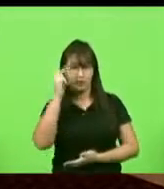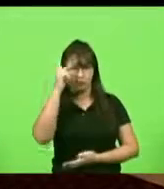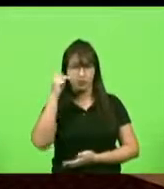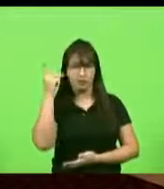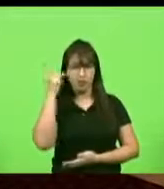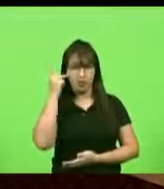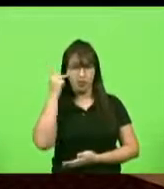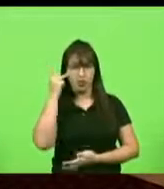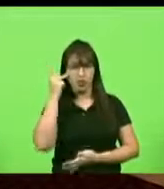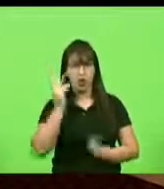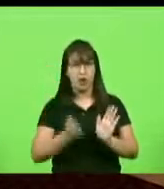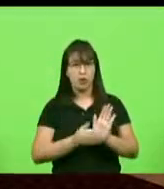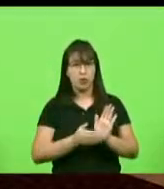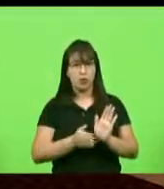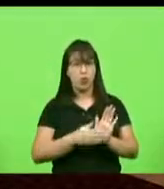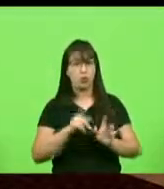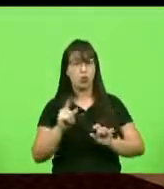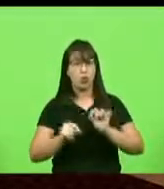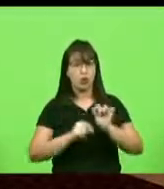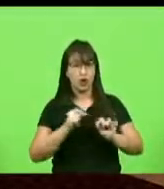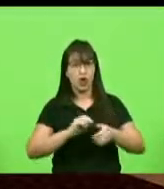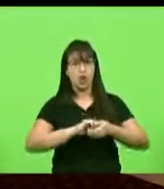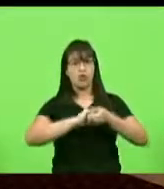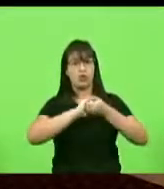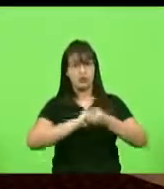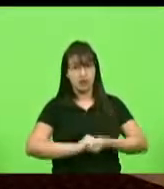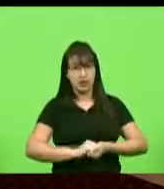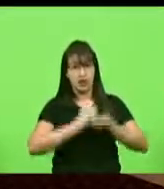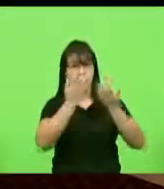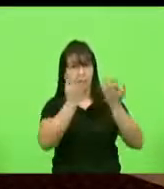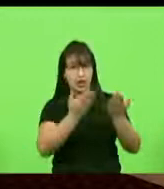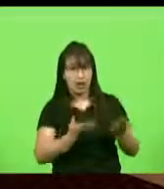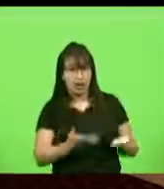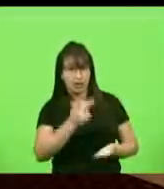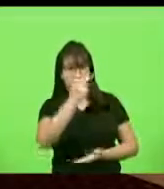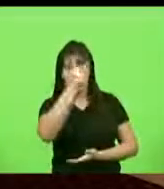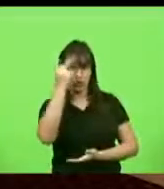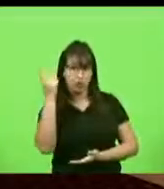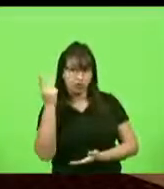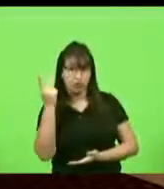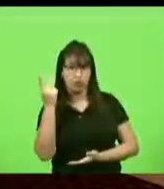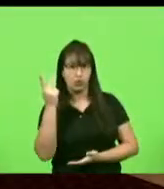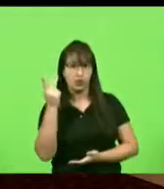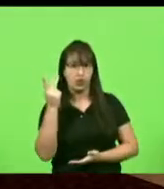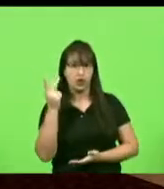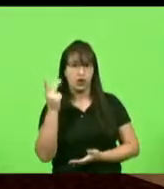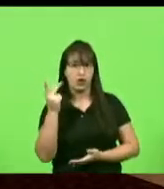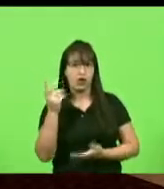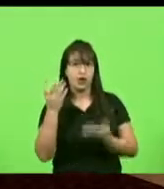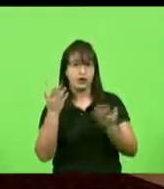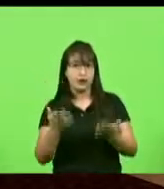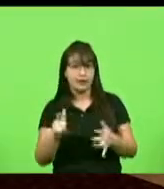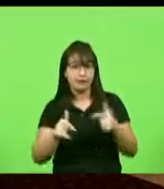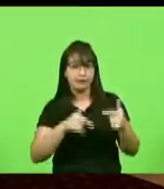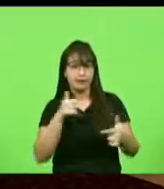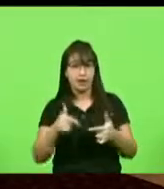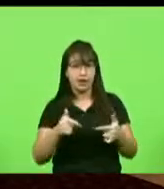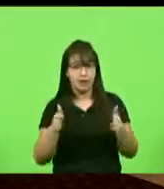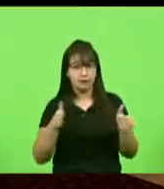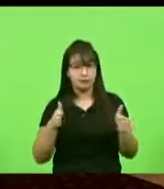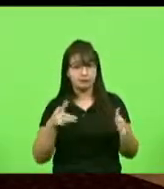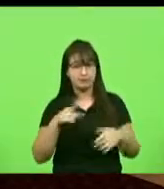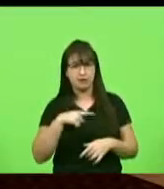é cumprimentar uma determinada pessoa pela passagem num determinado cargo. Ninguém aqui